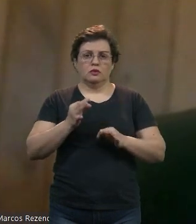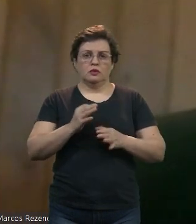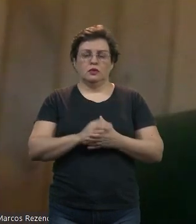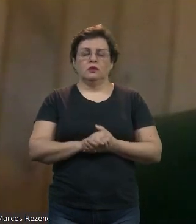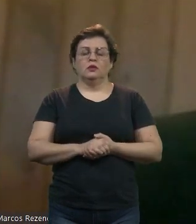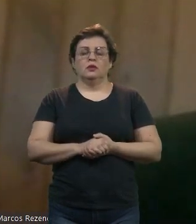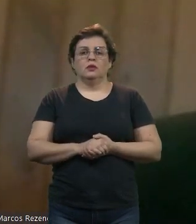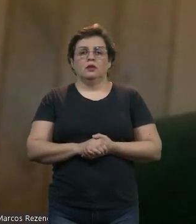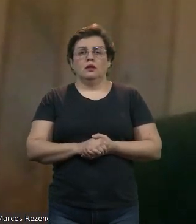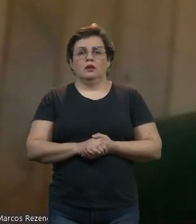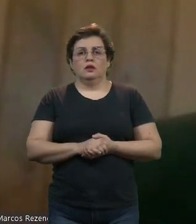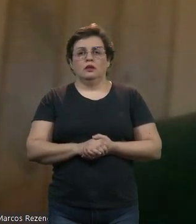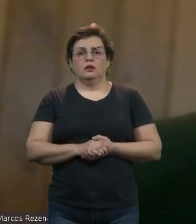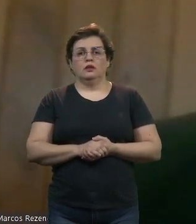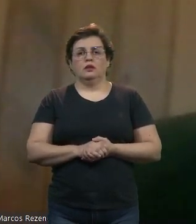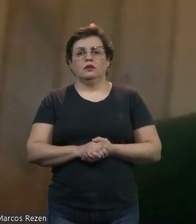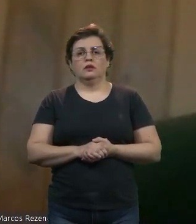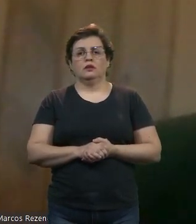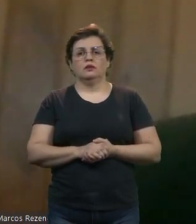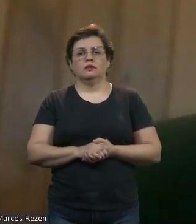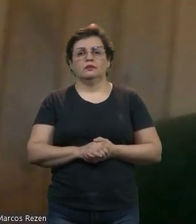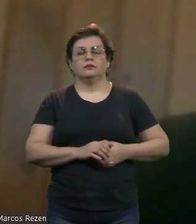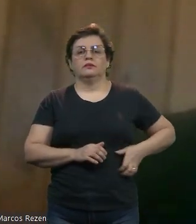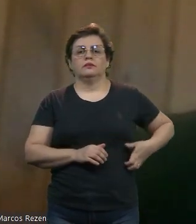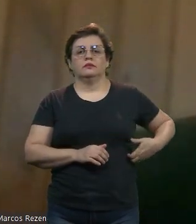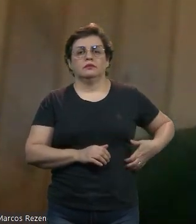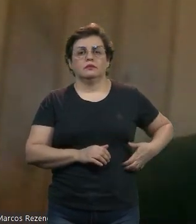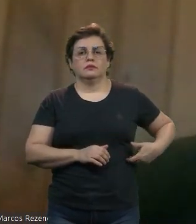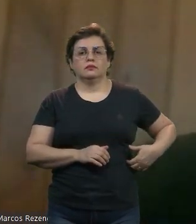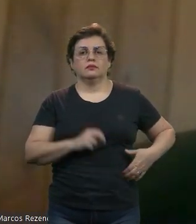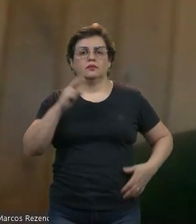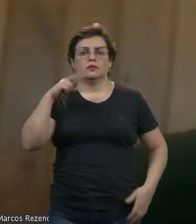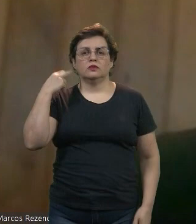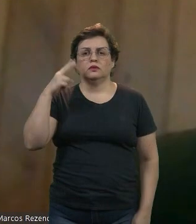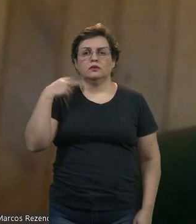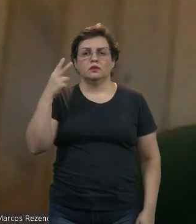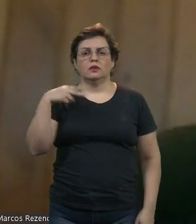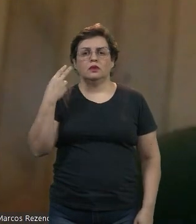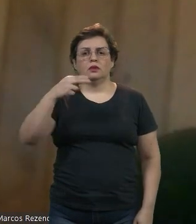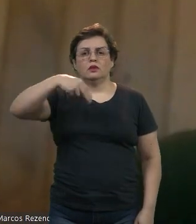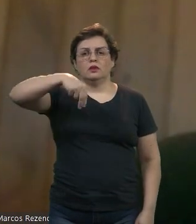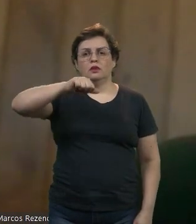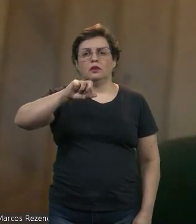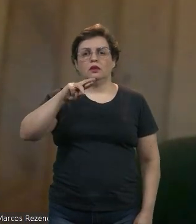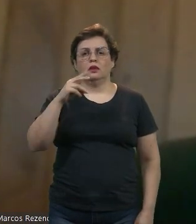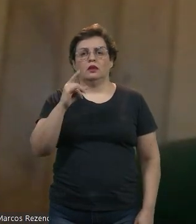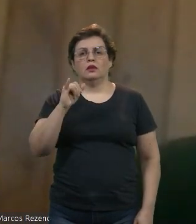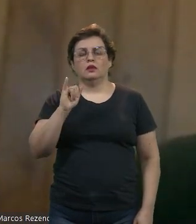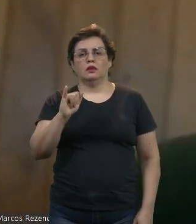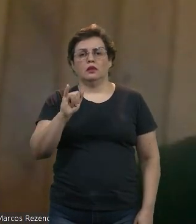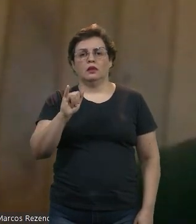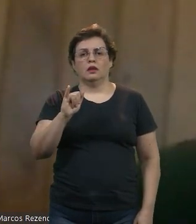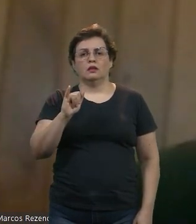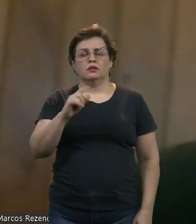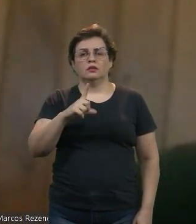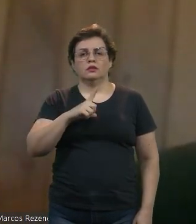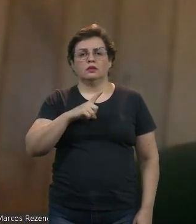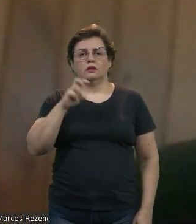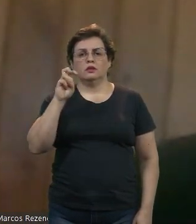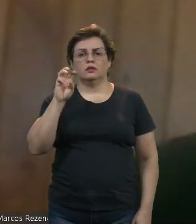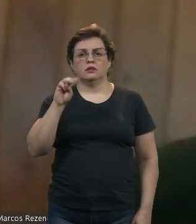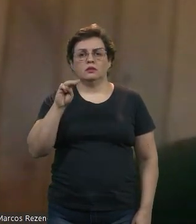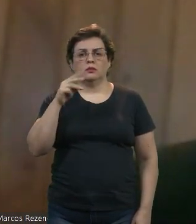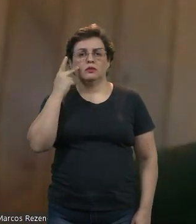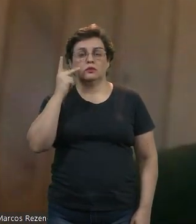pelo plenário, a leitura do projeto da sua justificativa, o vereador autor, Luiz Eduardo Nardi, na forma regimental, dispõe de